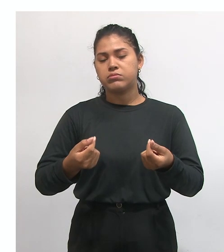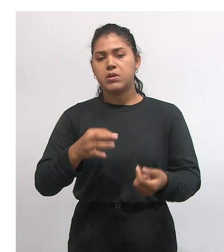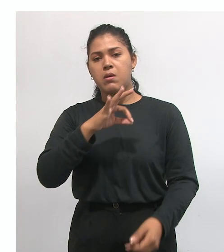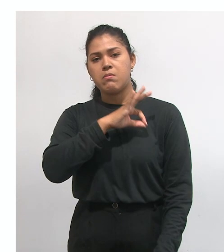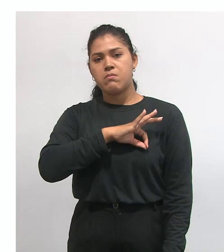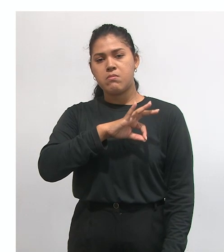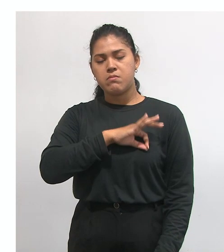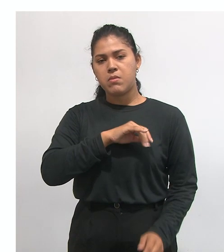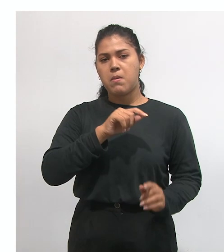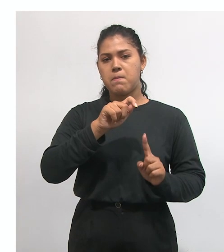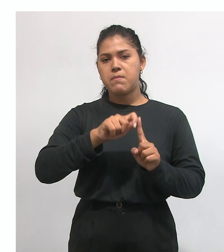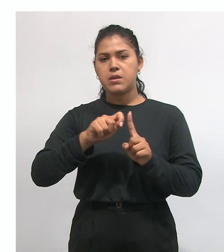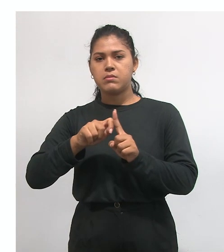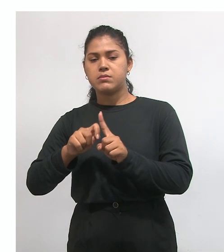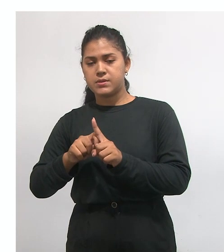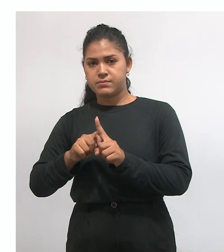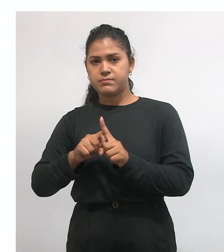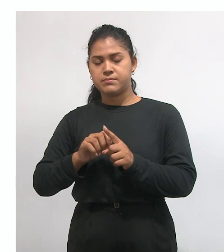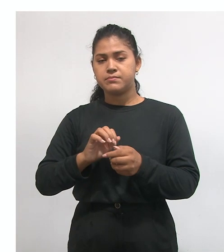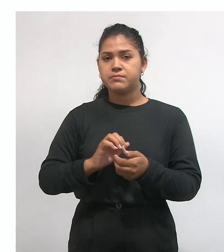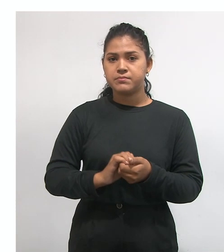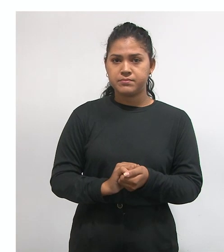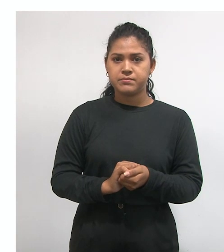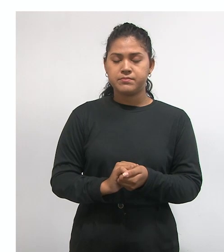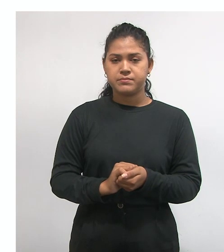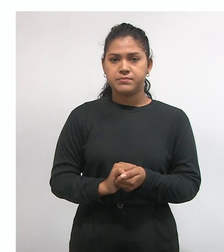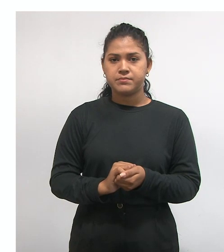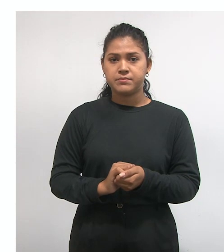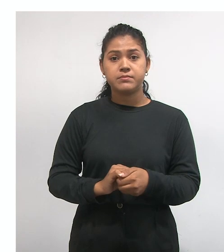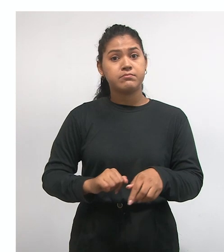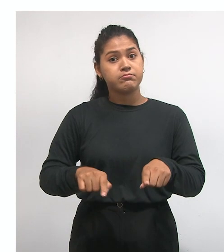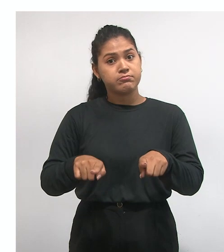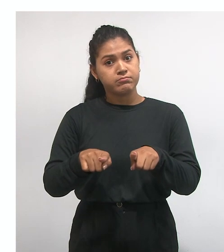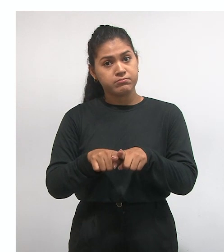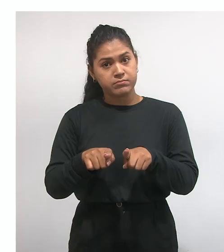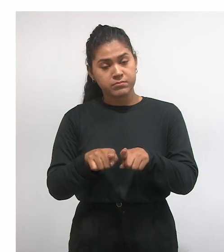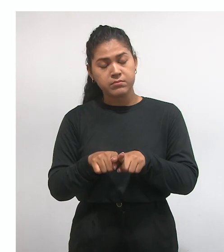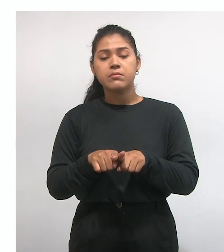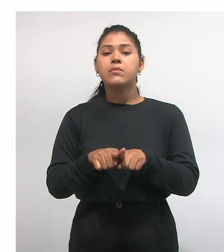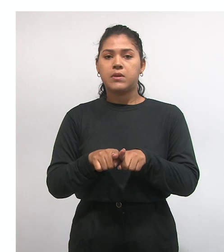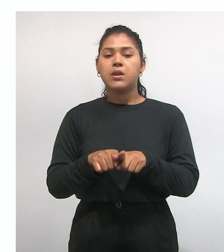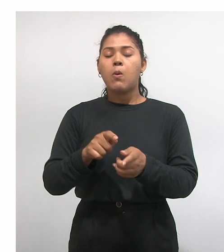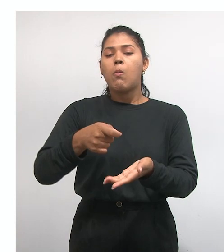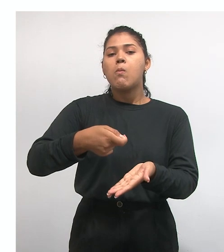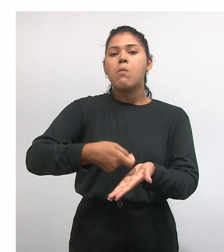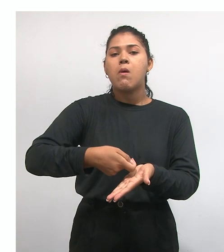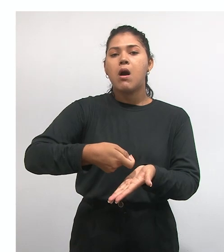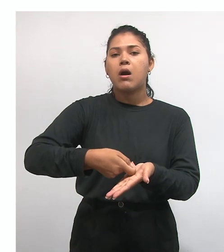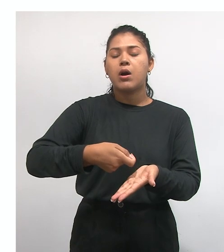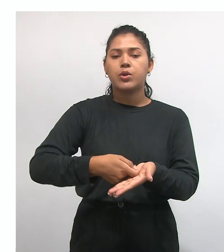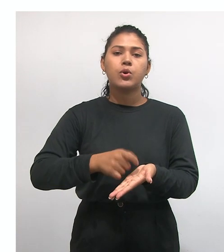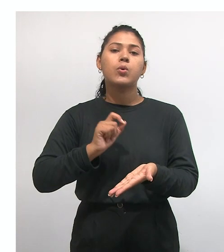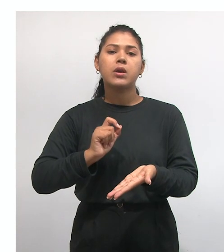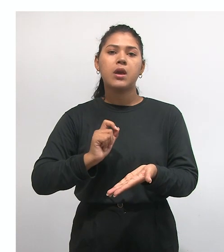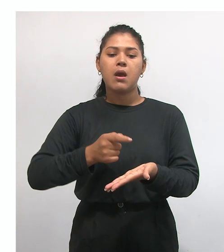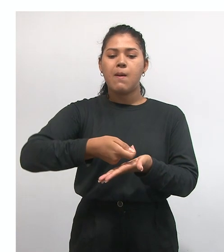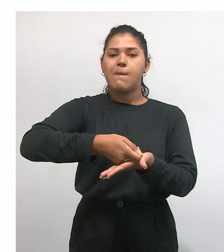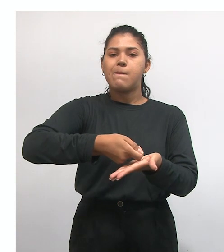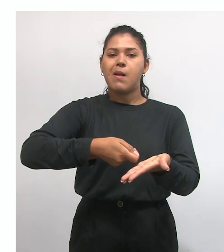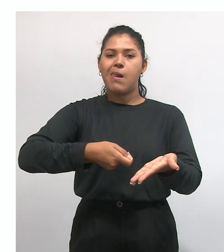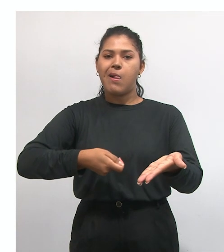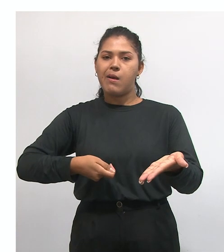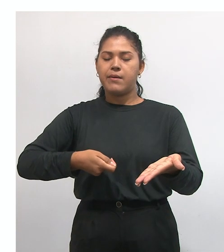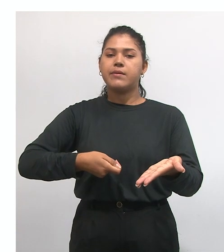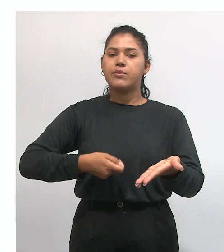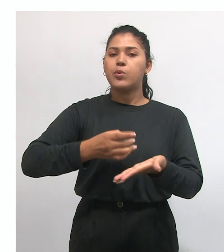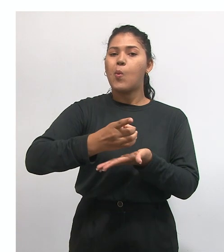obrigação acessória. A obrigação acessória, por exemplo, manter em dia os livros, né? Os registros fiscais da